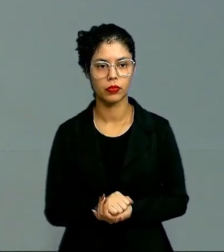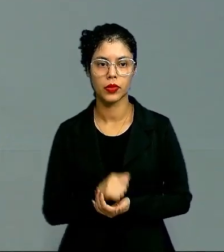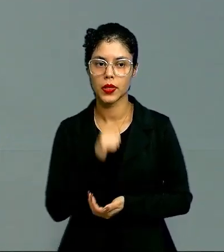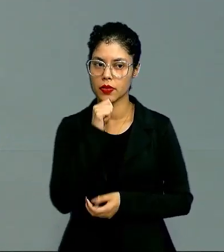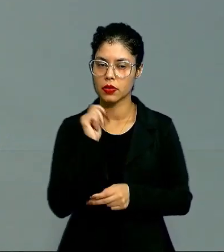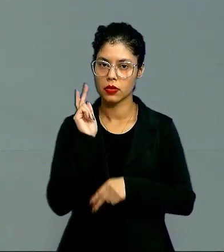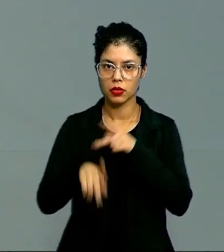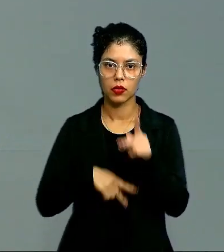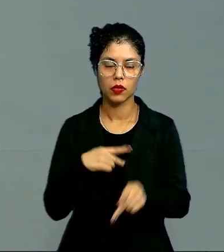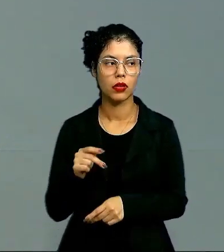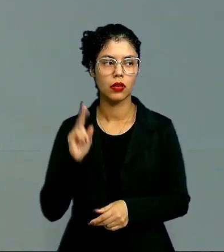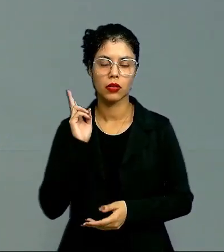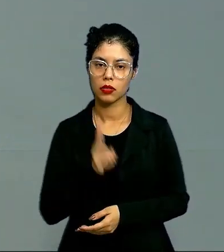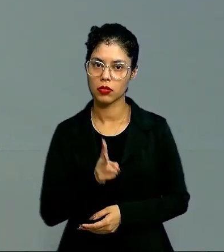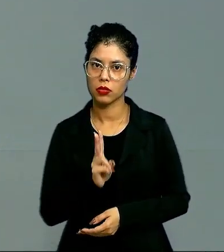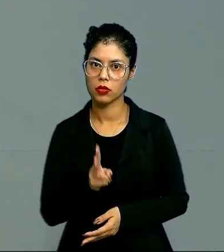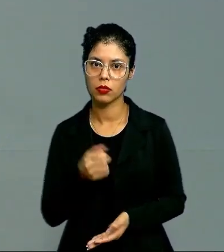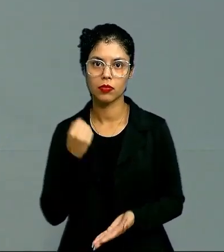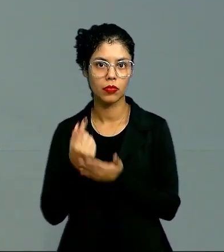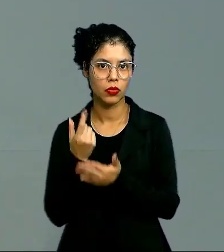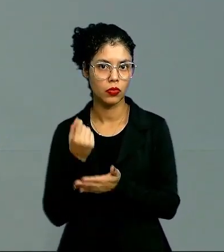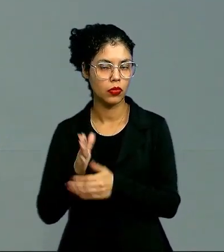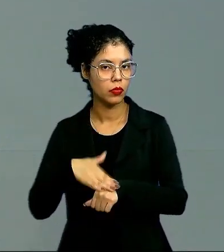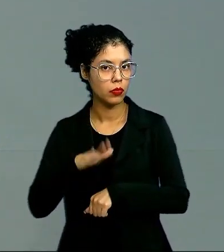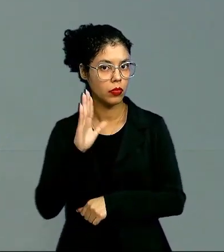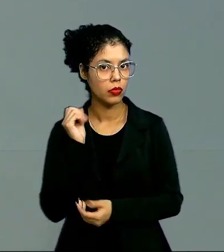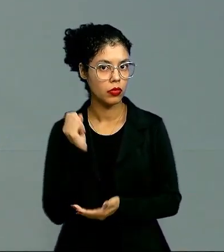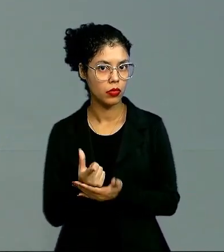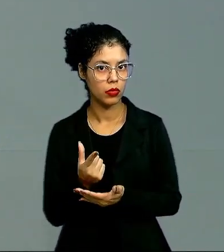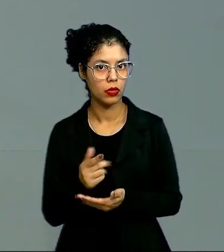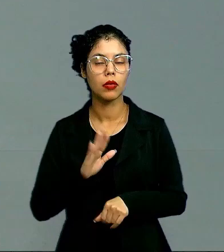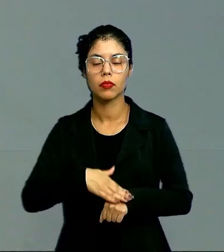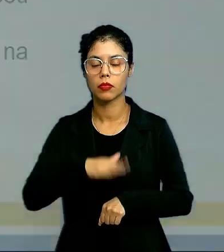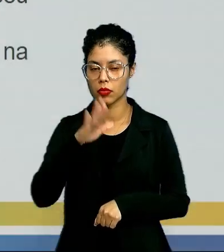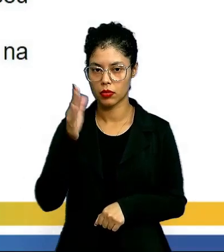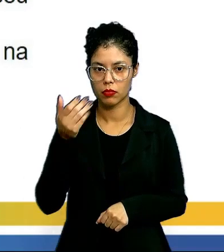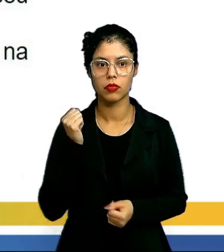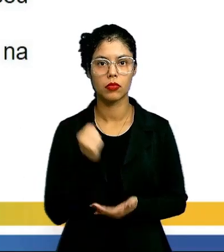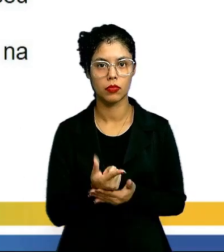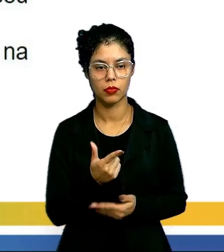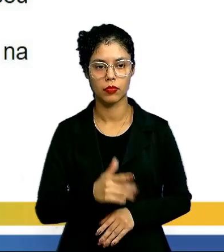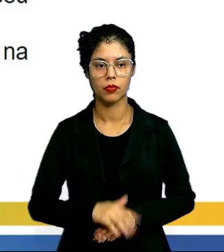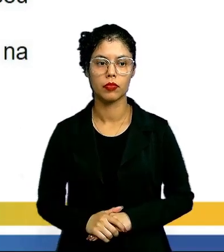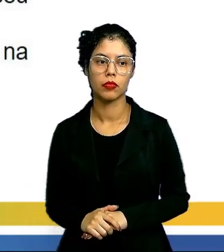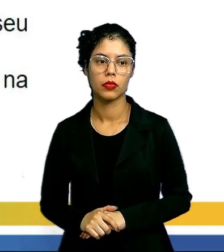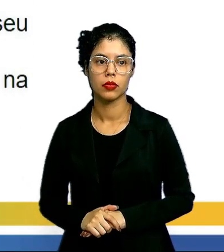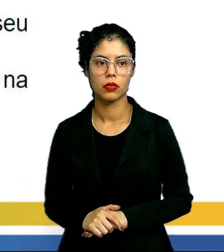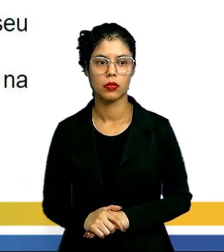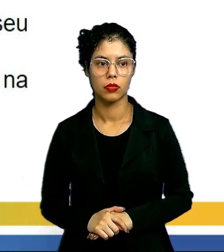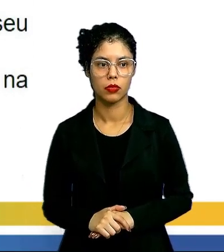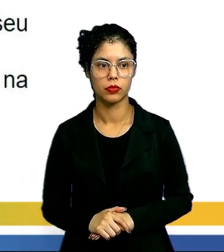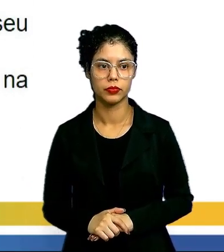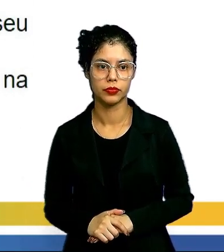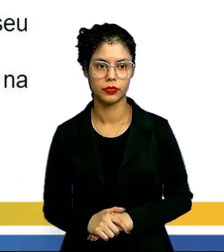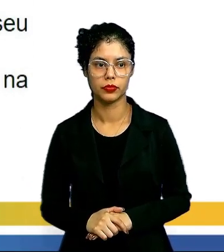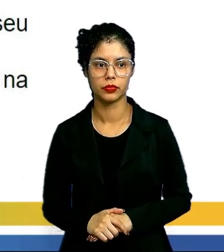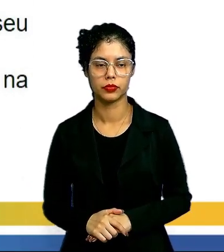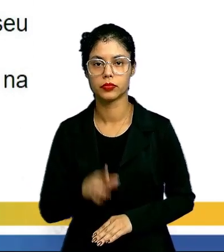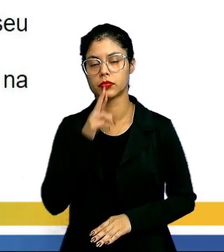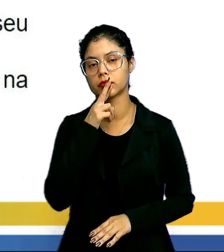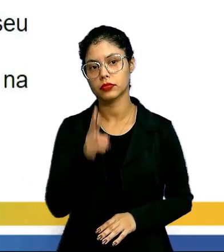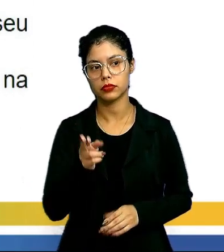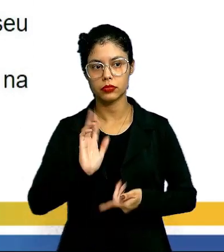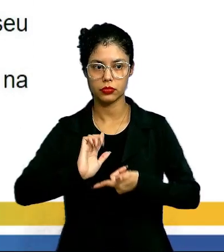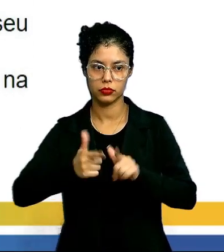tornar a população cada vez mais consumista. Quanto mais você consome, mais você gasta. Então, vamos à